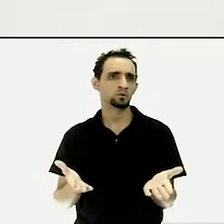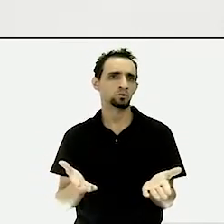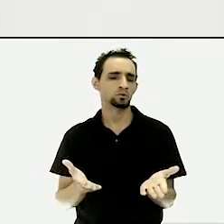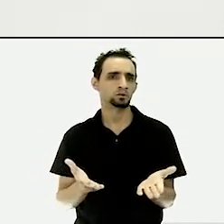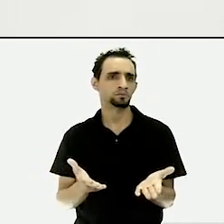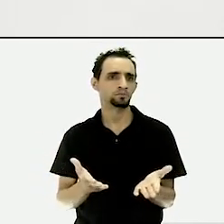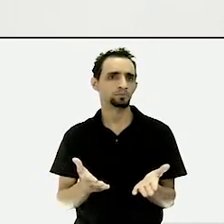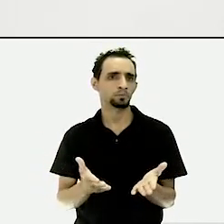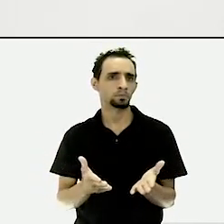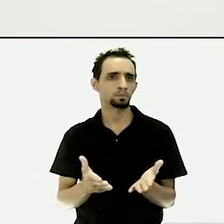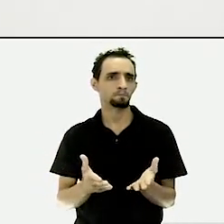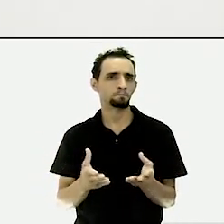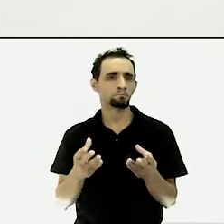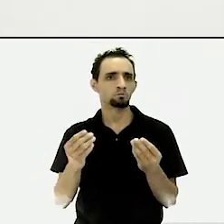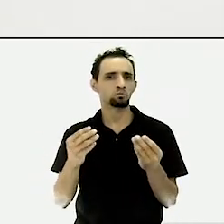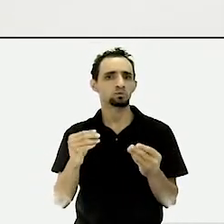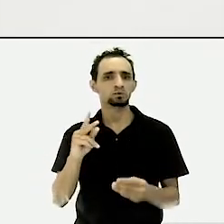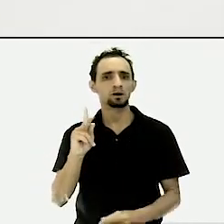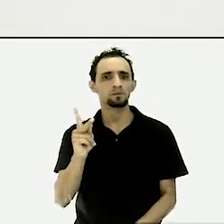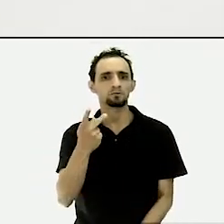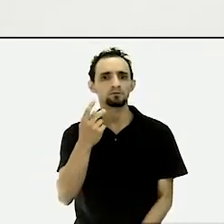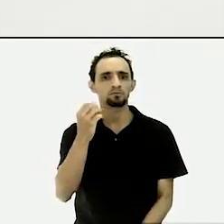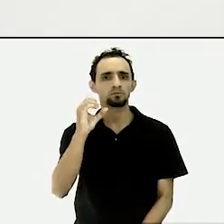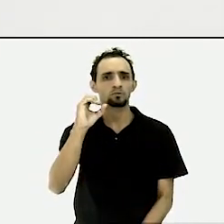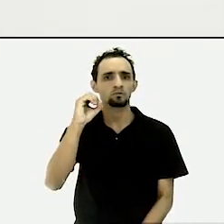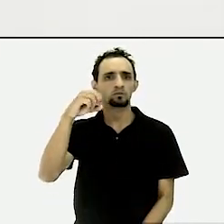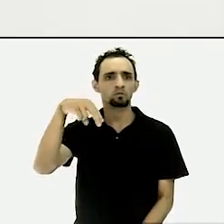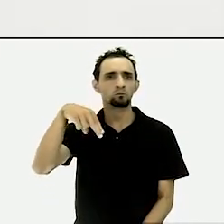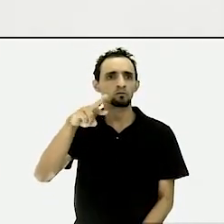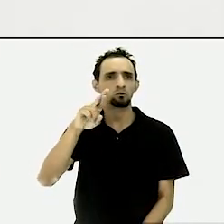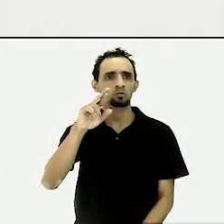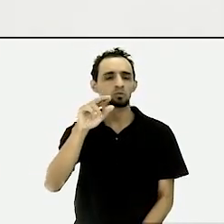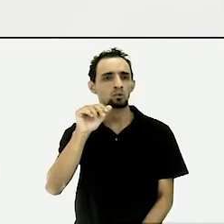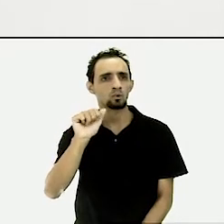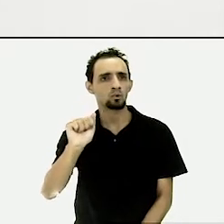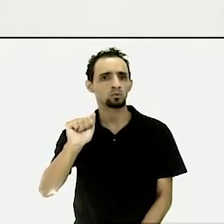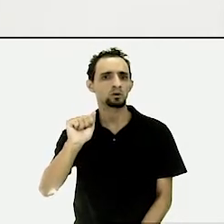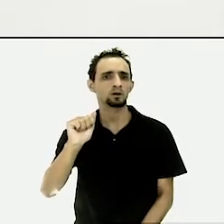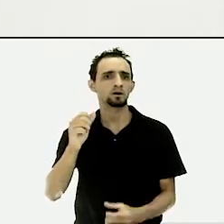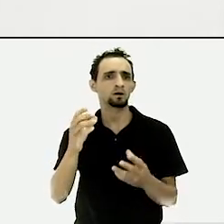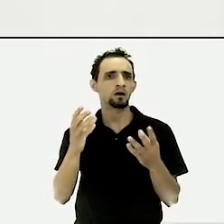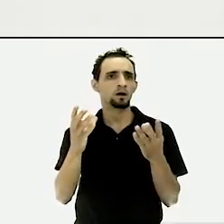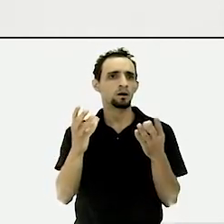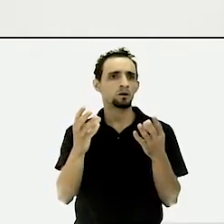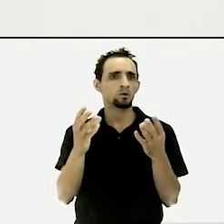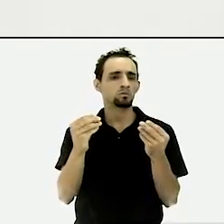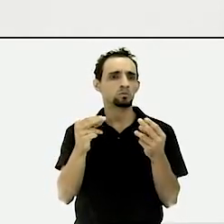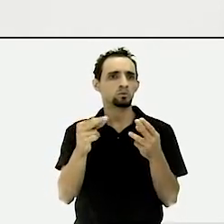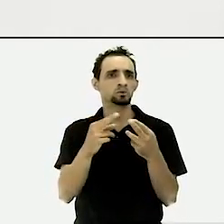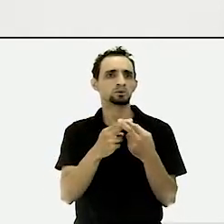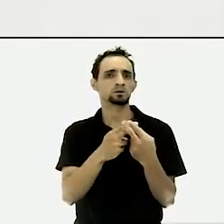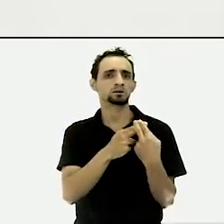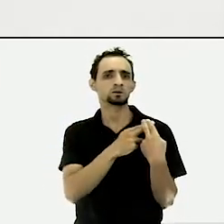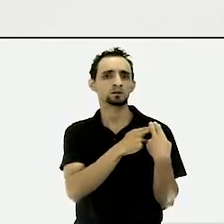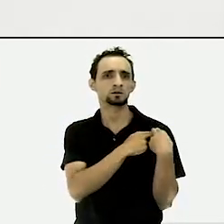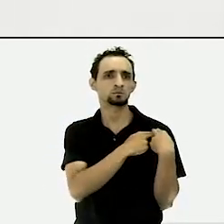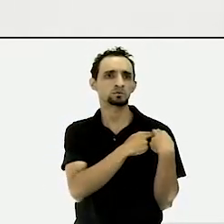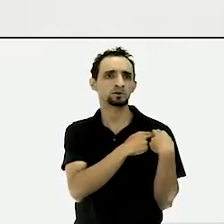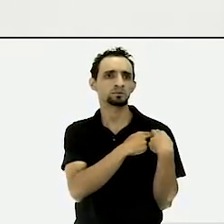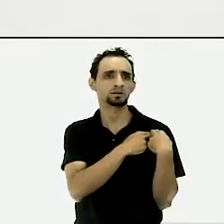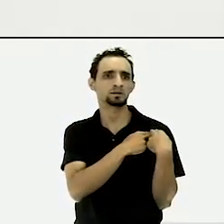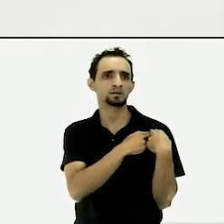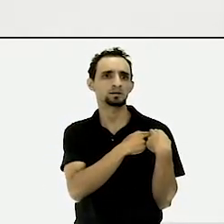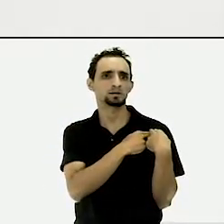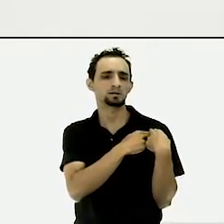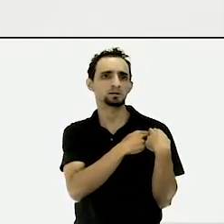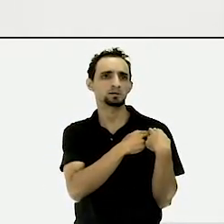fato, todo mundo vibrou, aplaudiu os bombeiros de Agudos, e é isso que a gente quer. Eu estou em contato com o